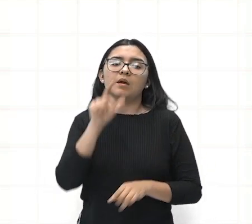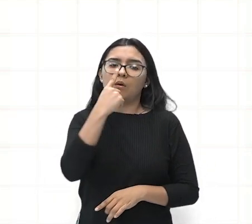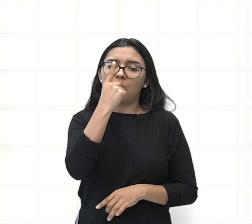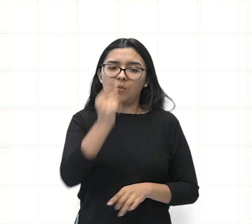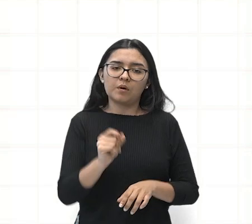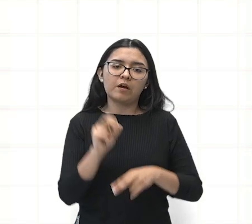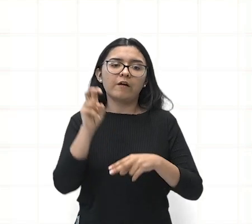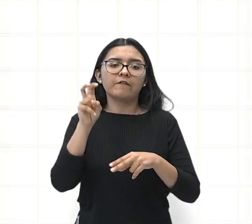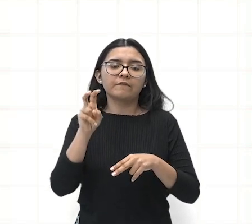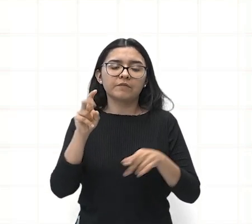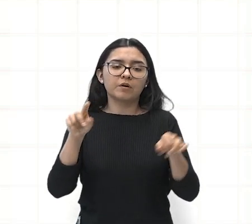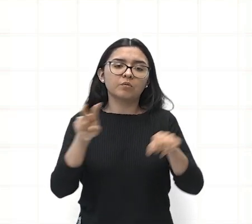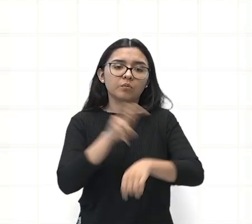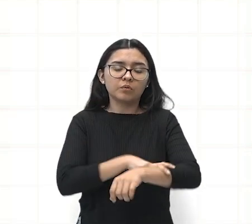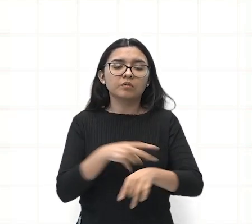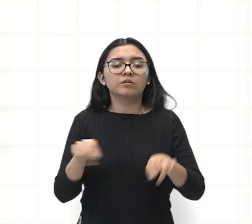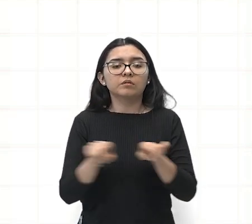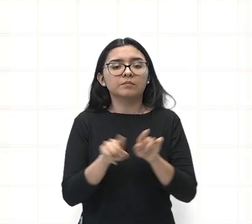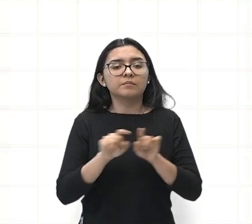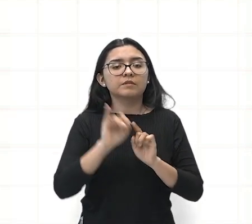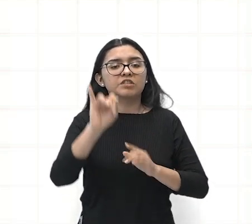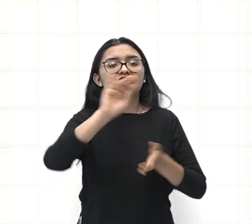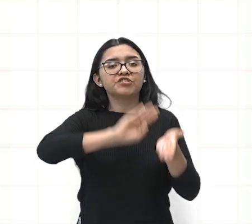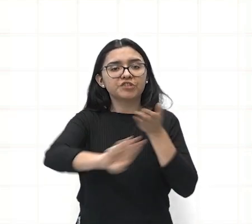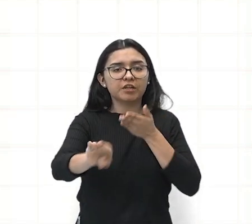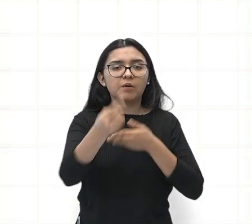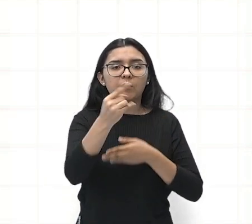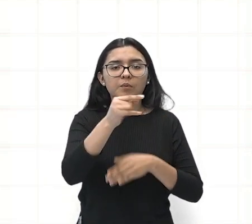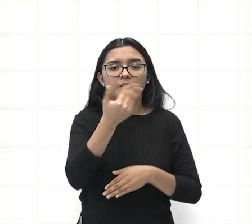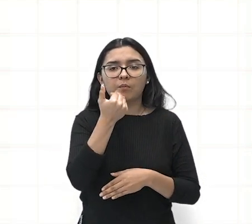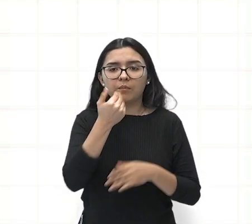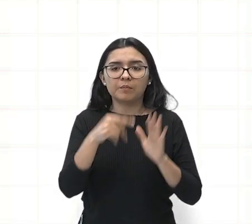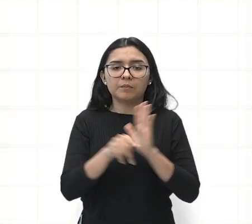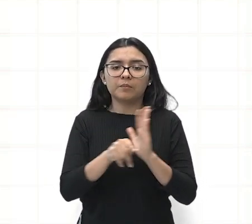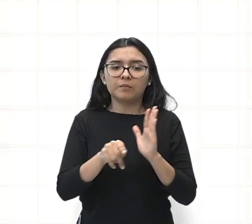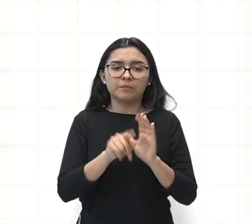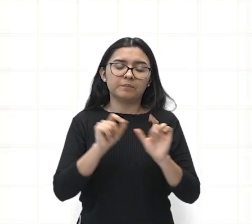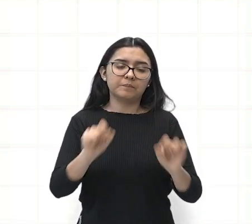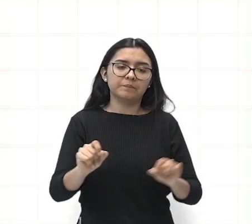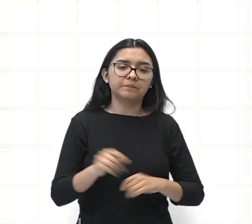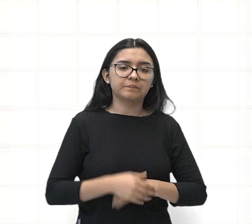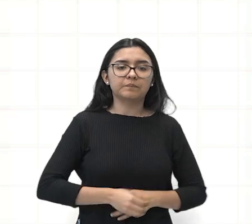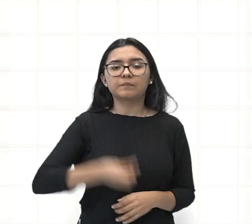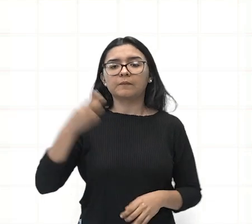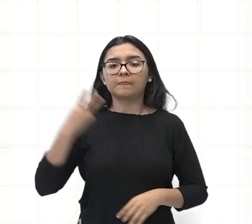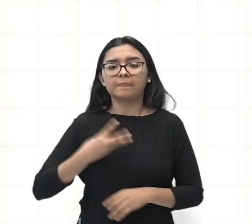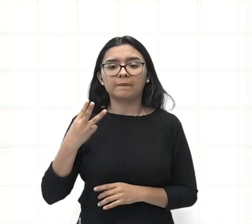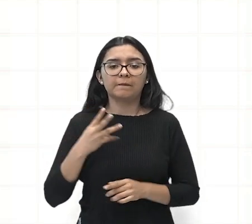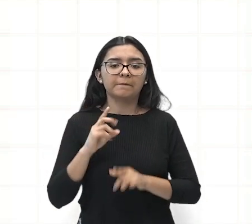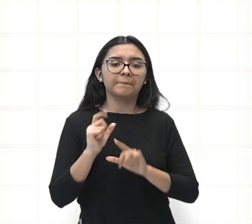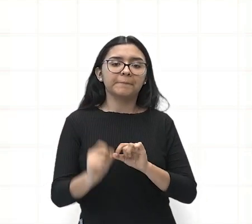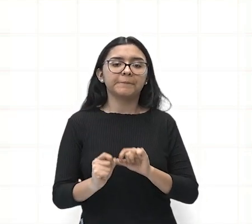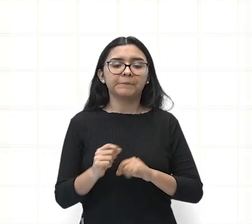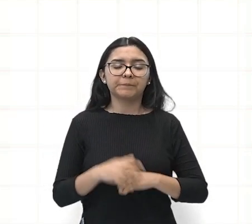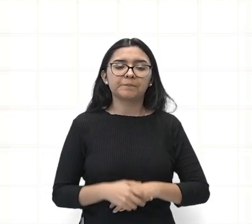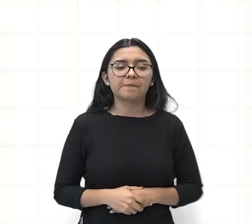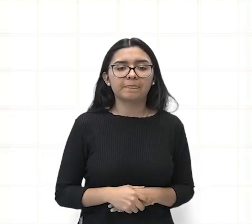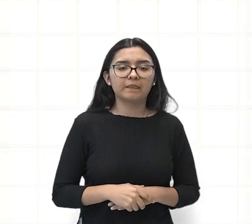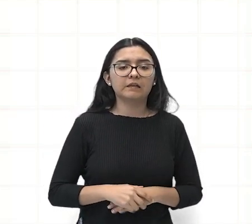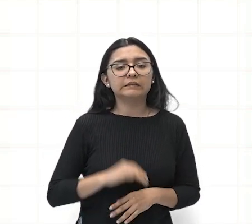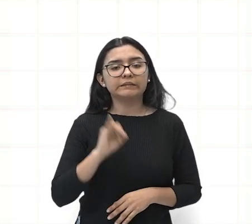deles um alimento desses animais, no caso aí dos consumidores de terceira ordem, ao mesmo tempo que